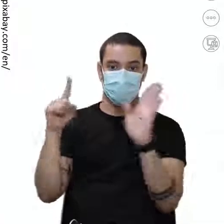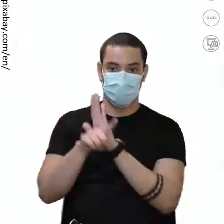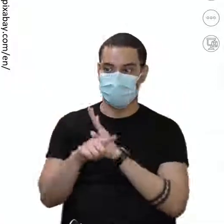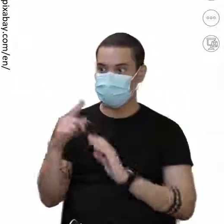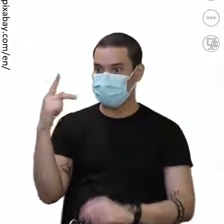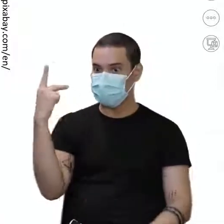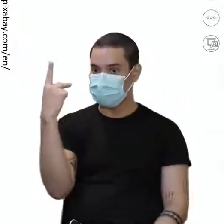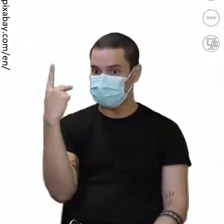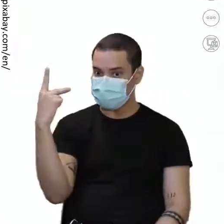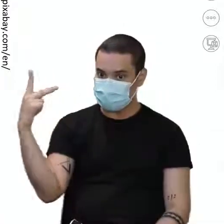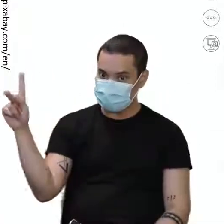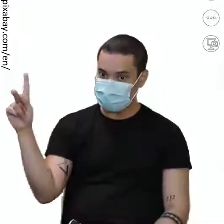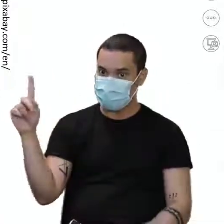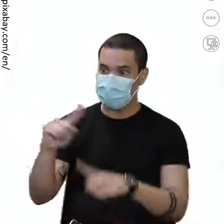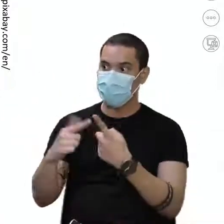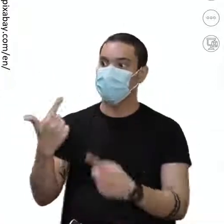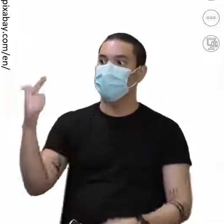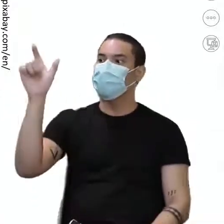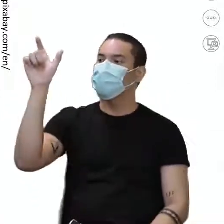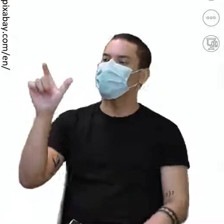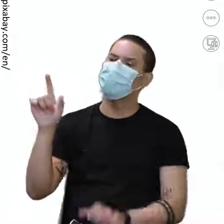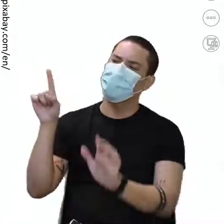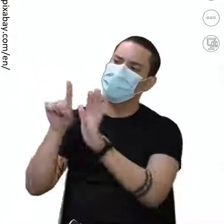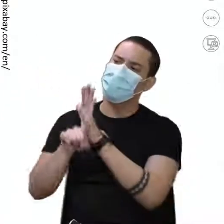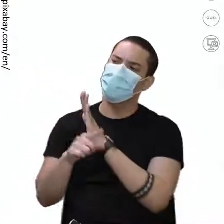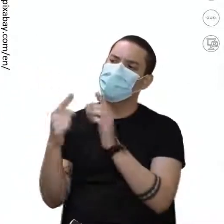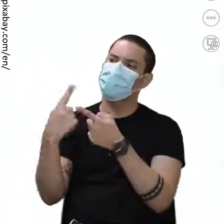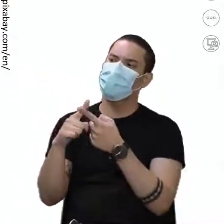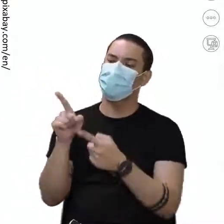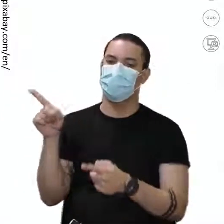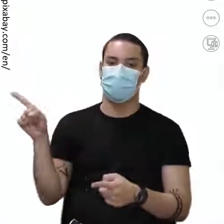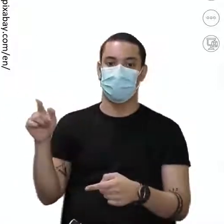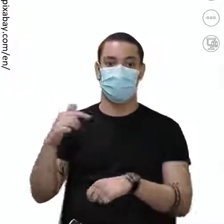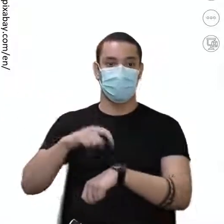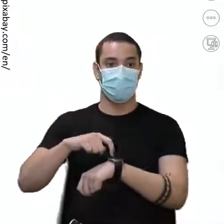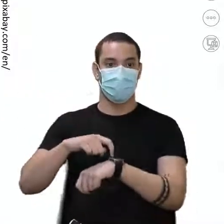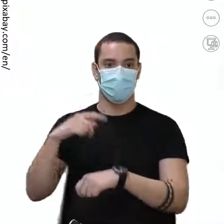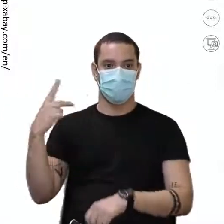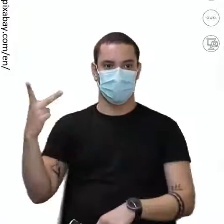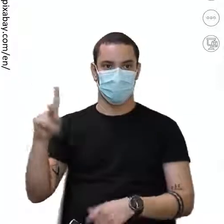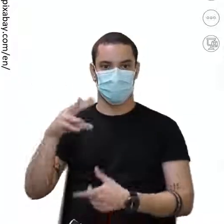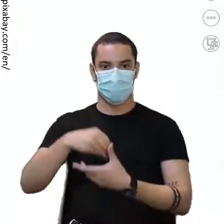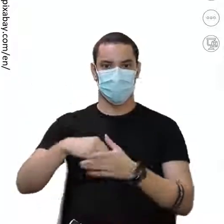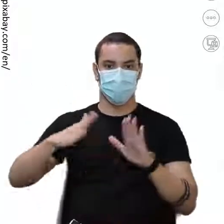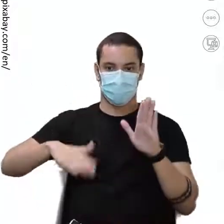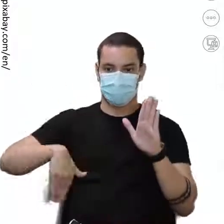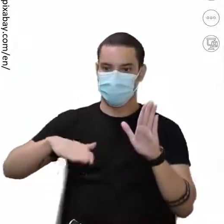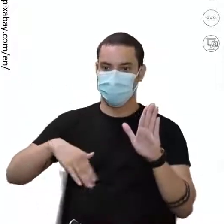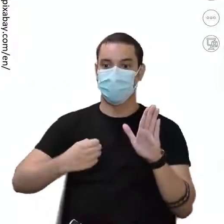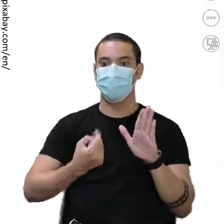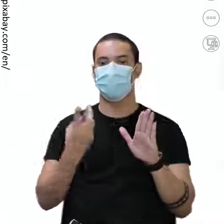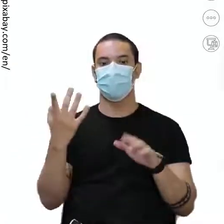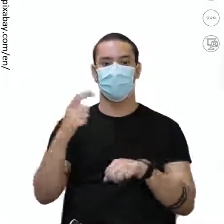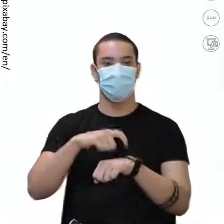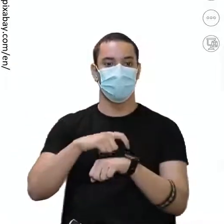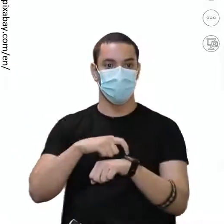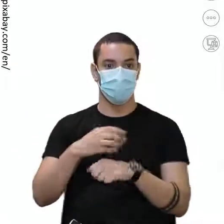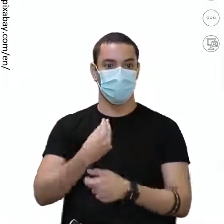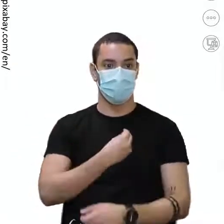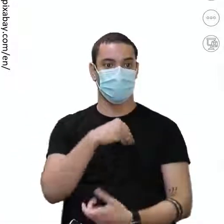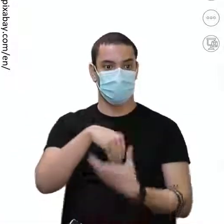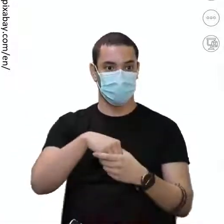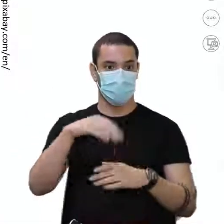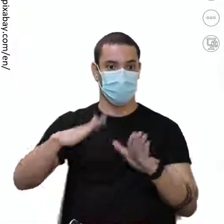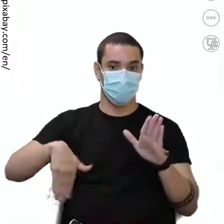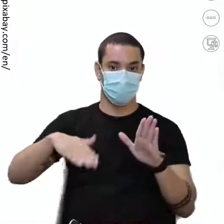outra pessoa. Aí eu vou mudando, né? Então, por quanto tempo você tem nadado? Há quanto tempo você está